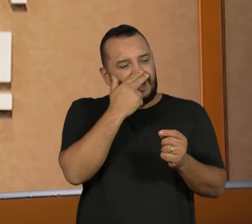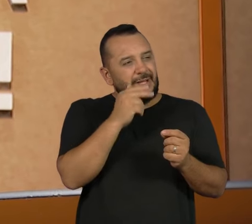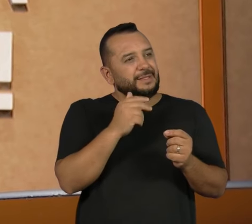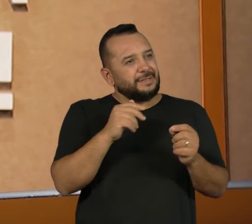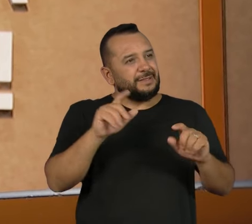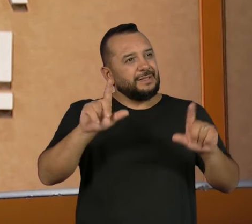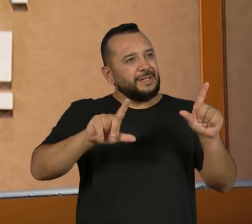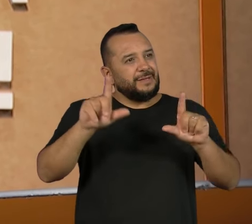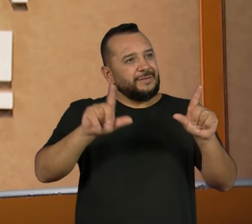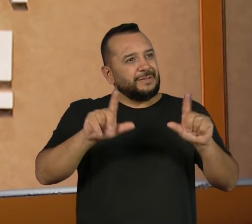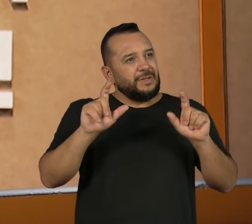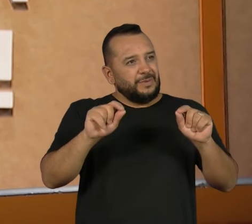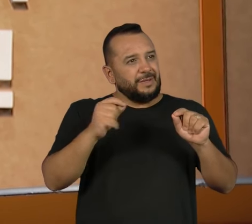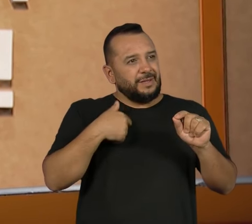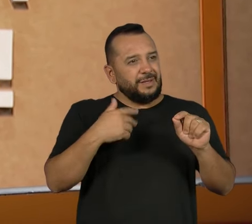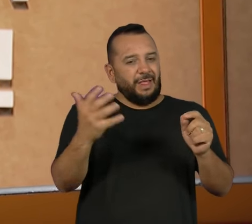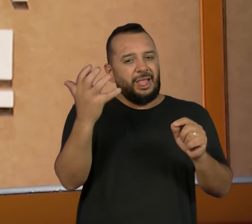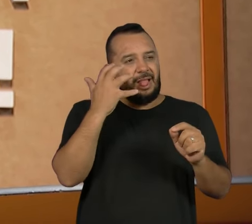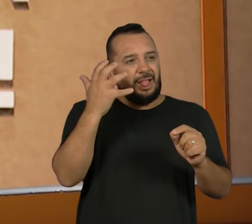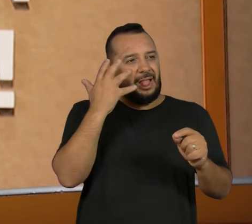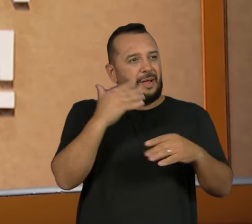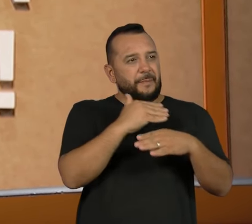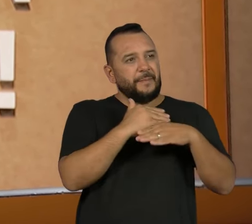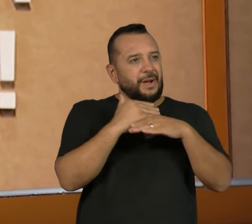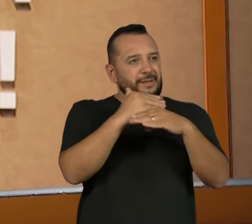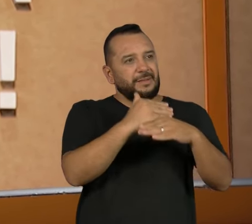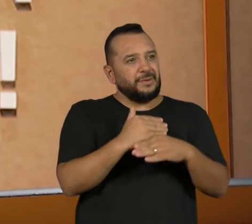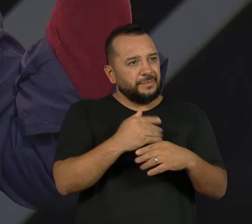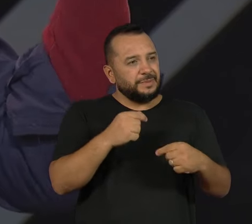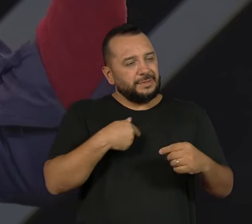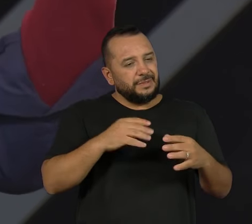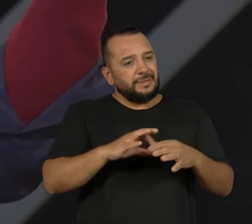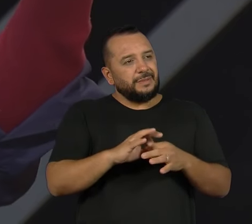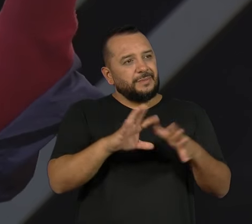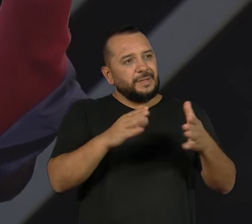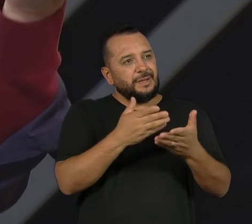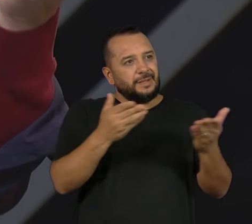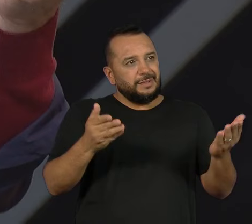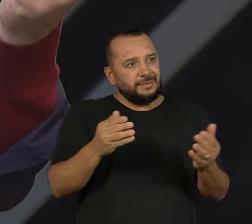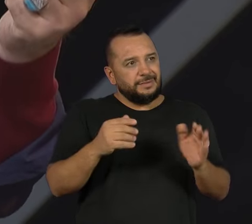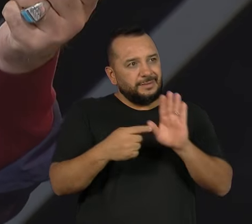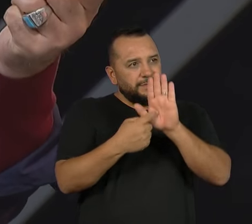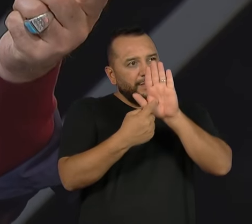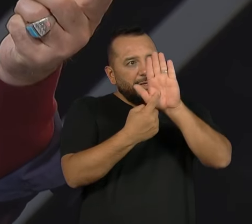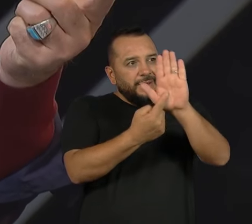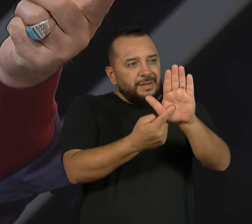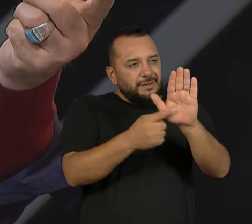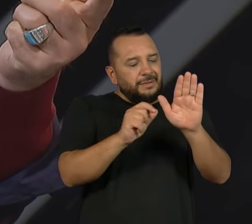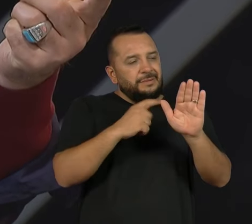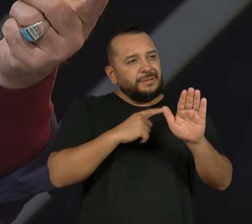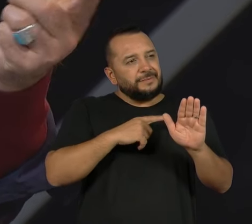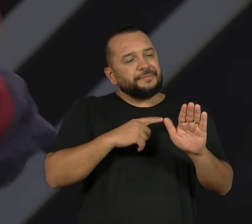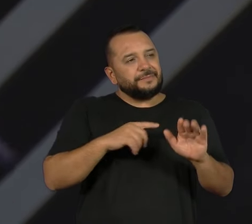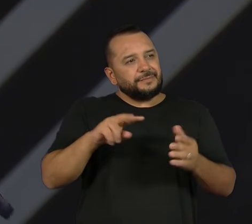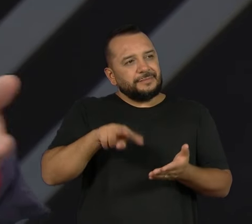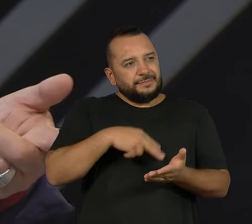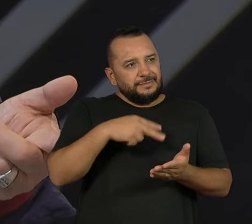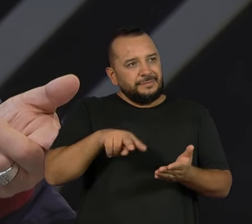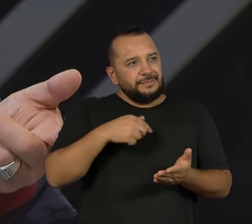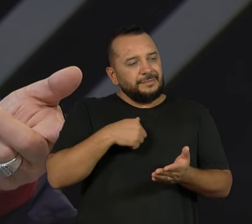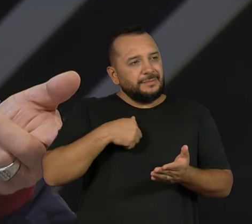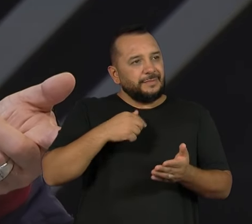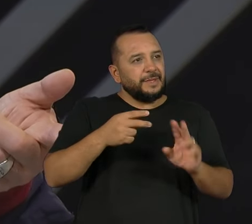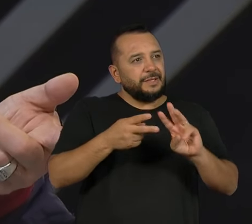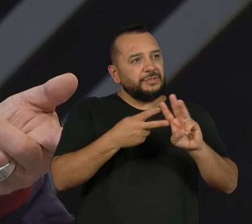jovem dentro de padrões. Você tem que liberá-los. Se você mostrar a dança de um aborígene da Austrália, ele